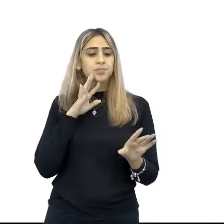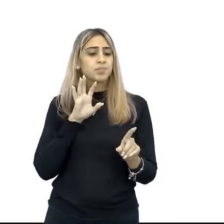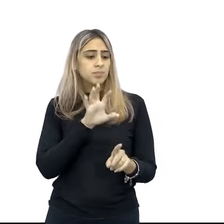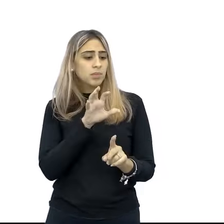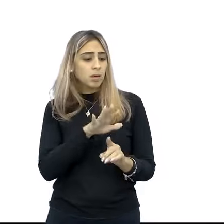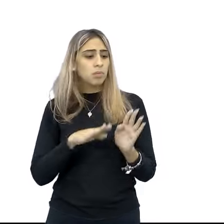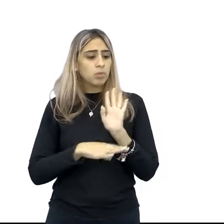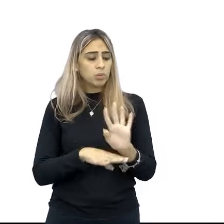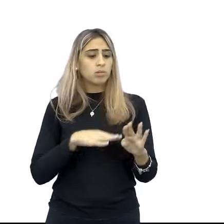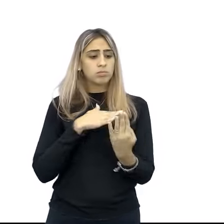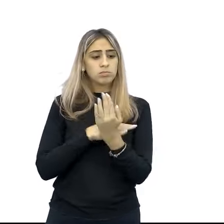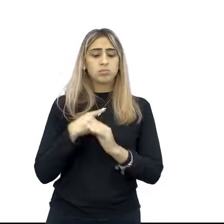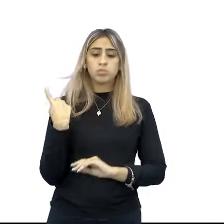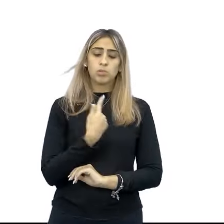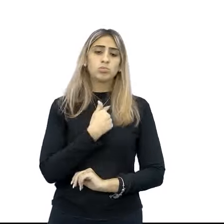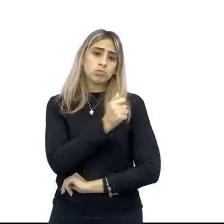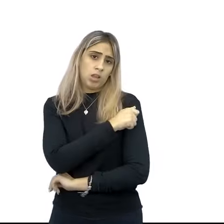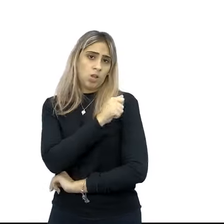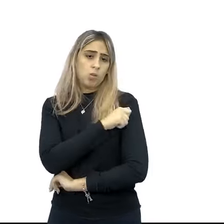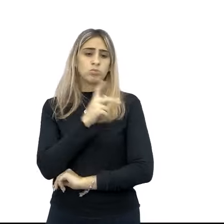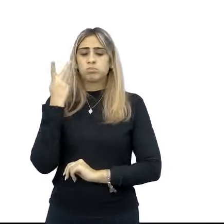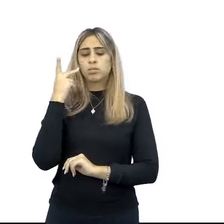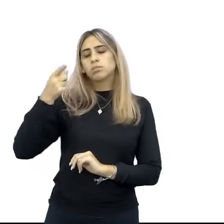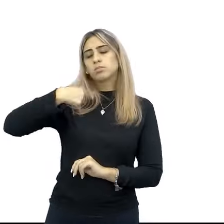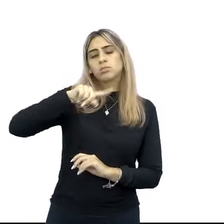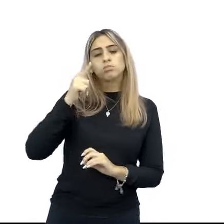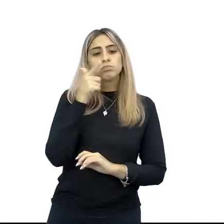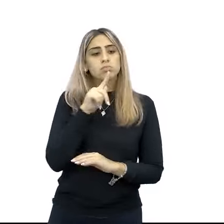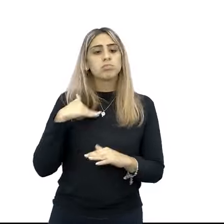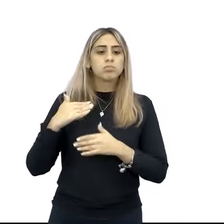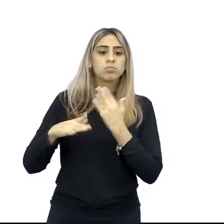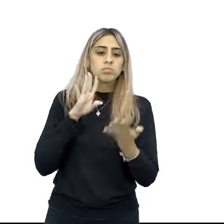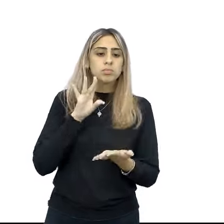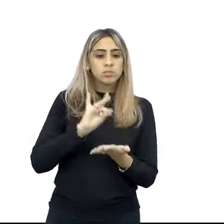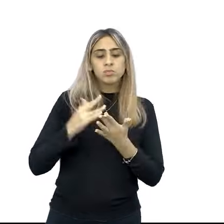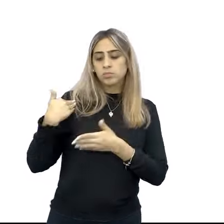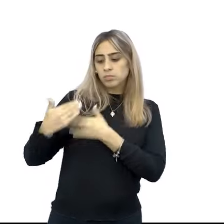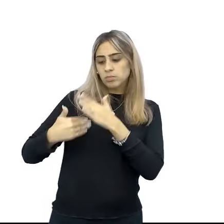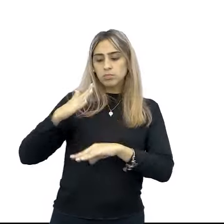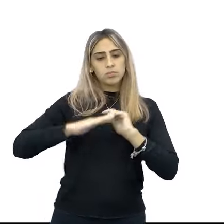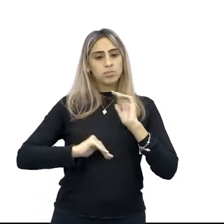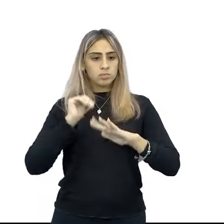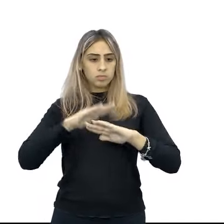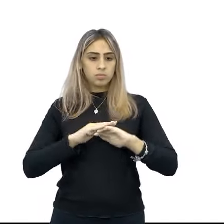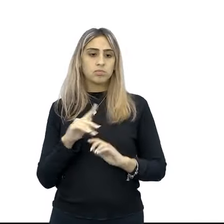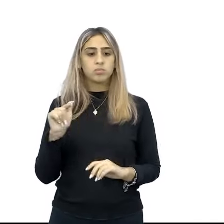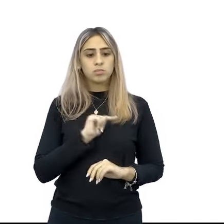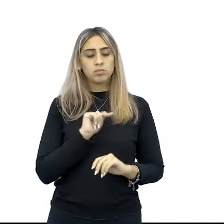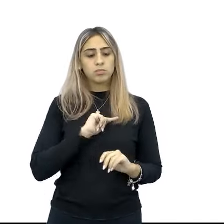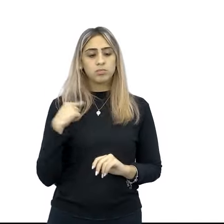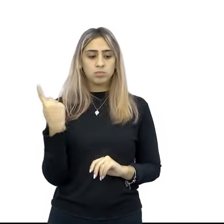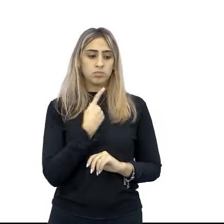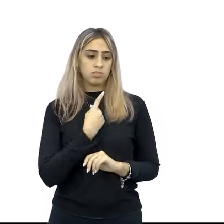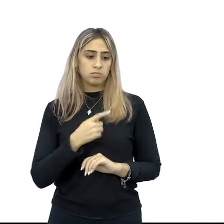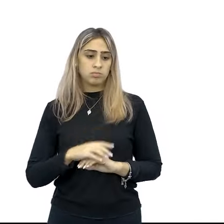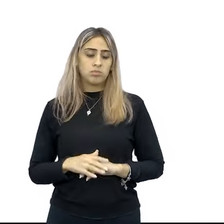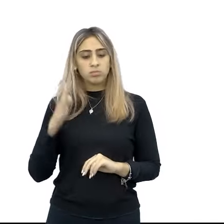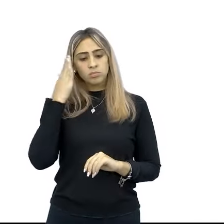apoiá-los, né, apoiar os nossos estudantes para que eles consigam realmente desenvolver essa habilidade e que